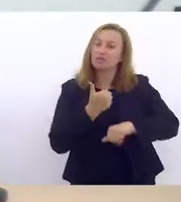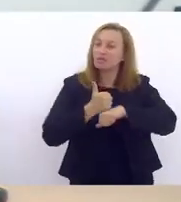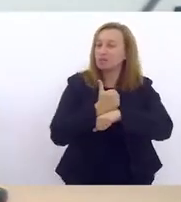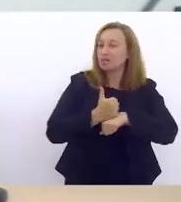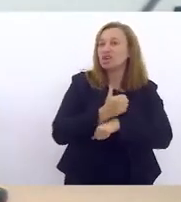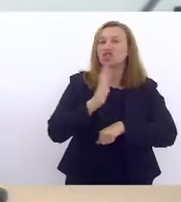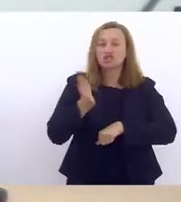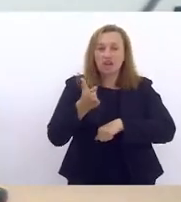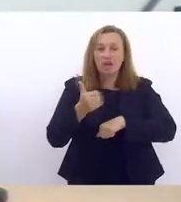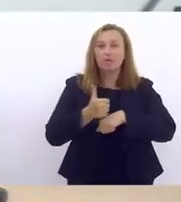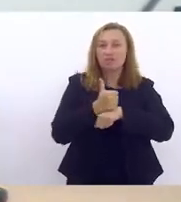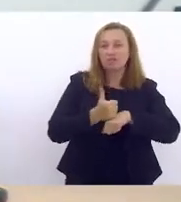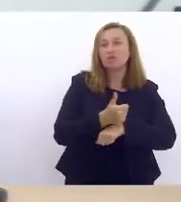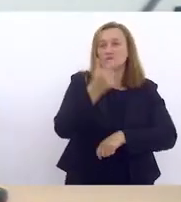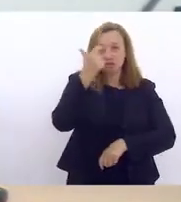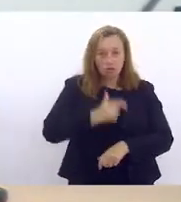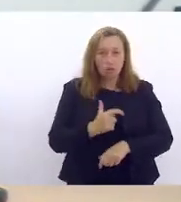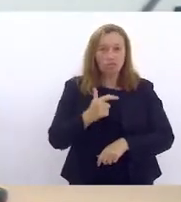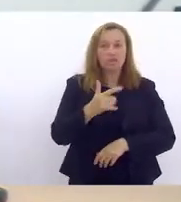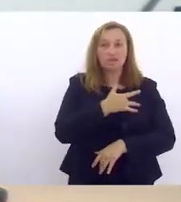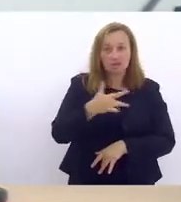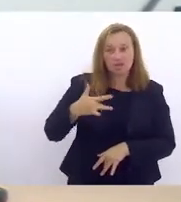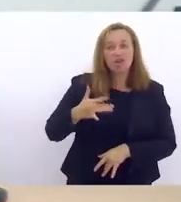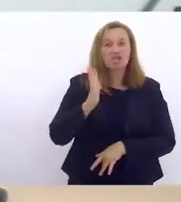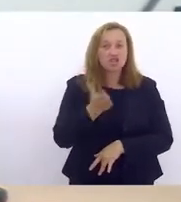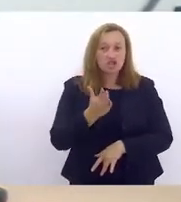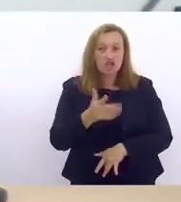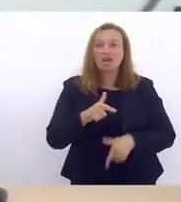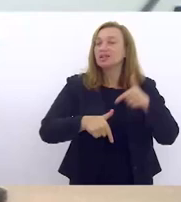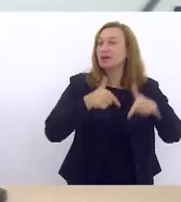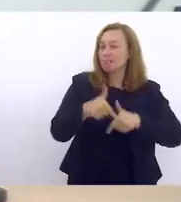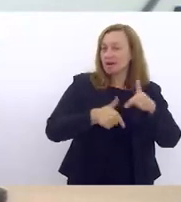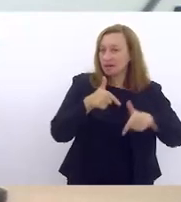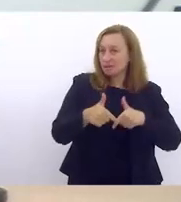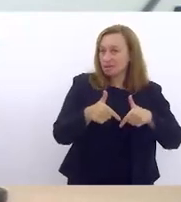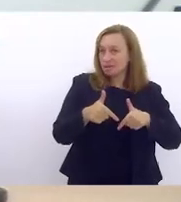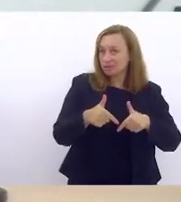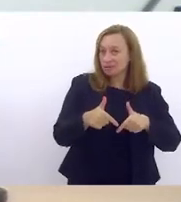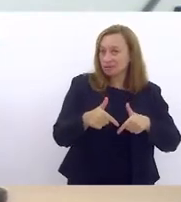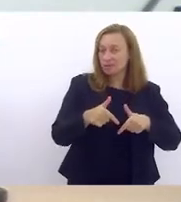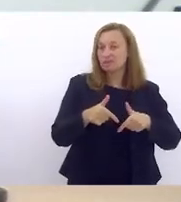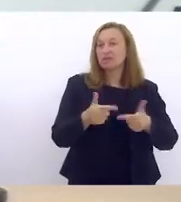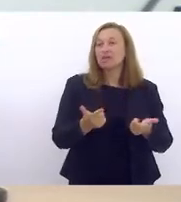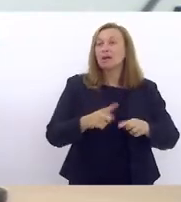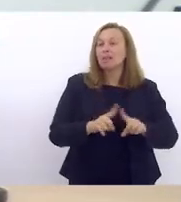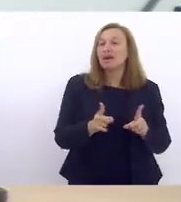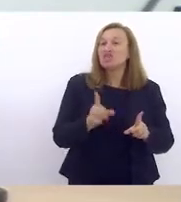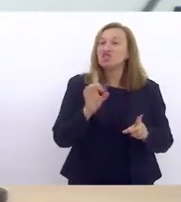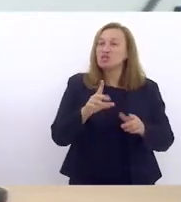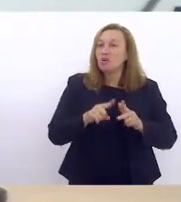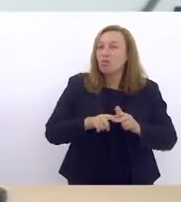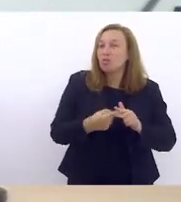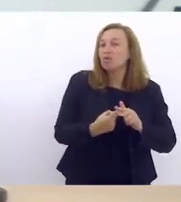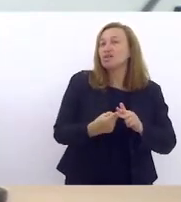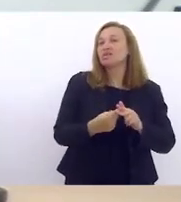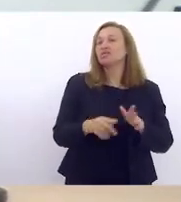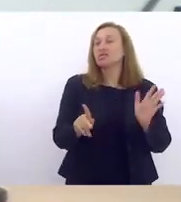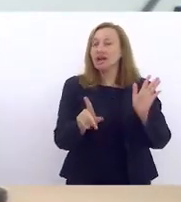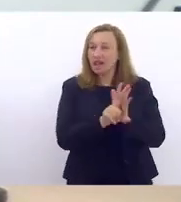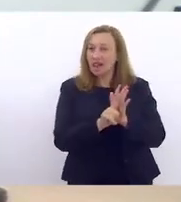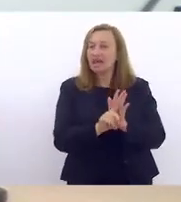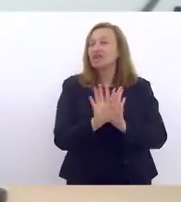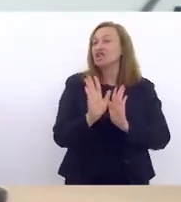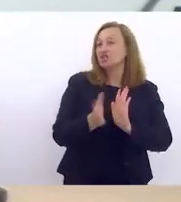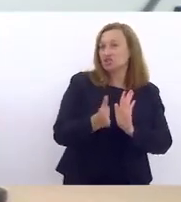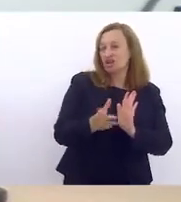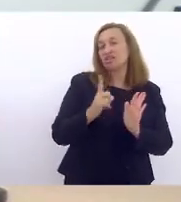somos profissionais, né, da saúde, nós já atuamos dentro do cenário obstétrico, nós buscamos apenas a regulamentação desse ofício, que já é